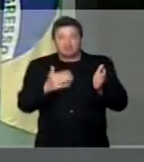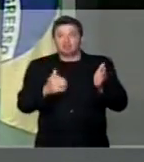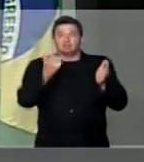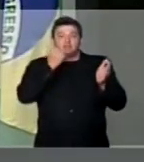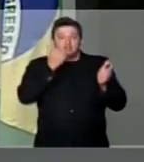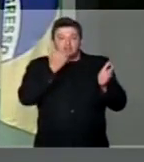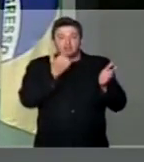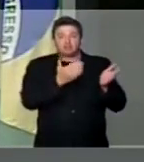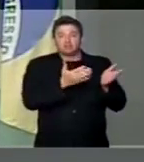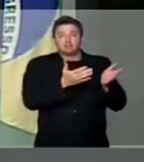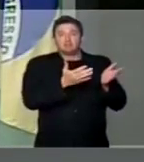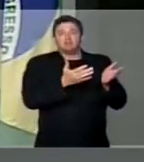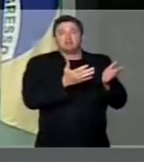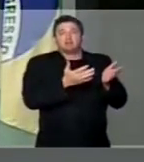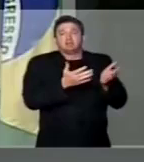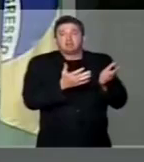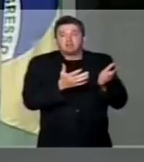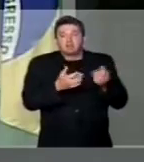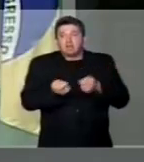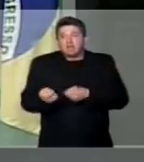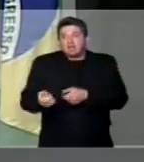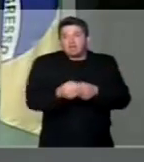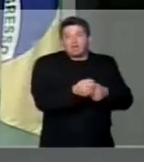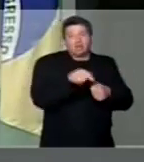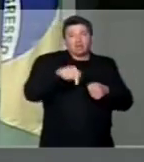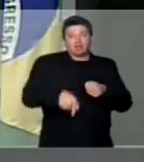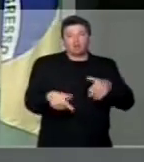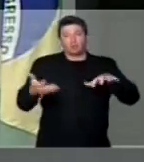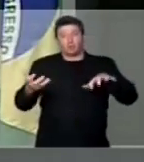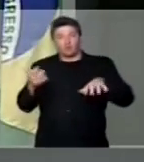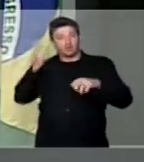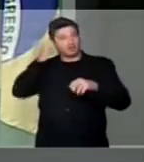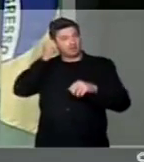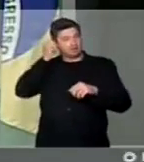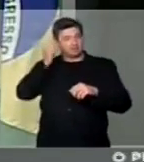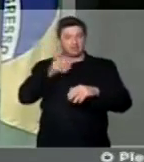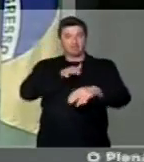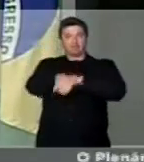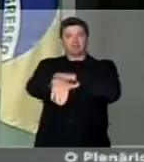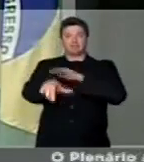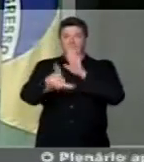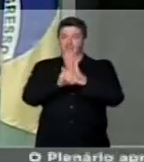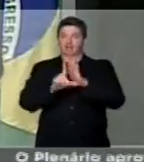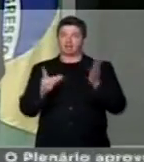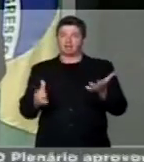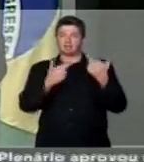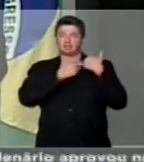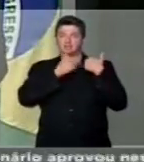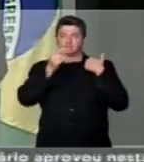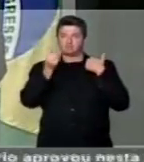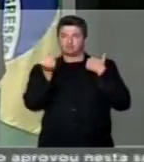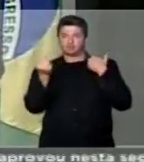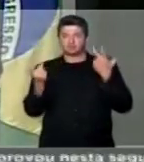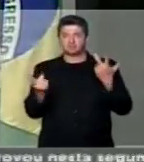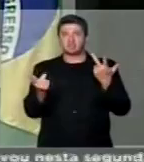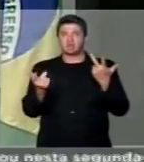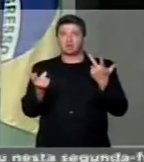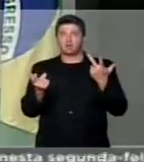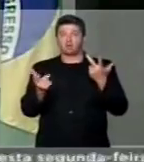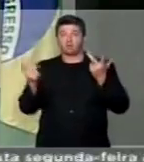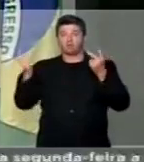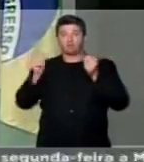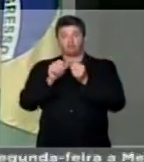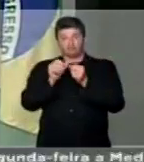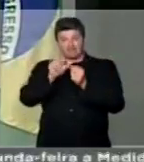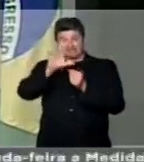o controle, de iludir o Congresso Nacional, de procurar passar por cima da lei de responsabilidade fiscal,